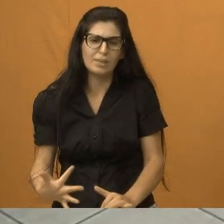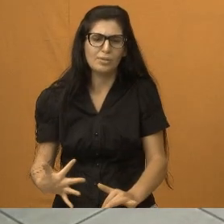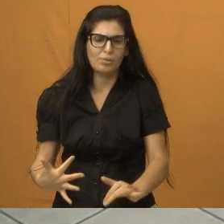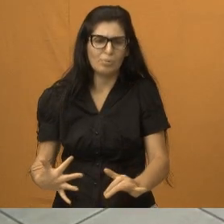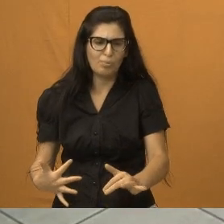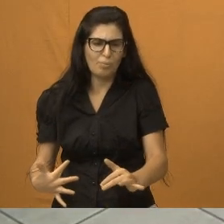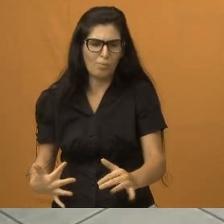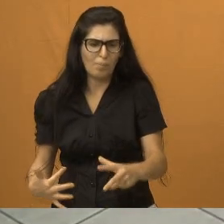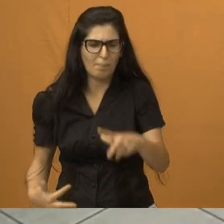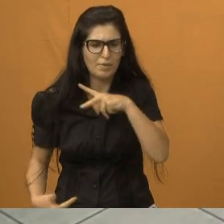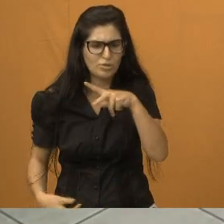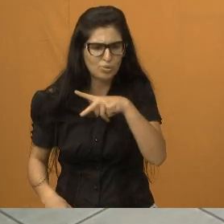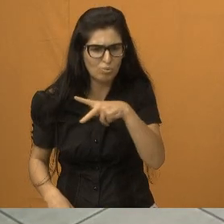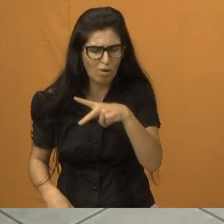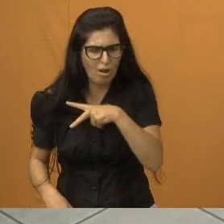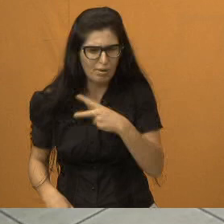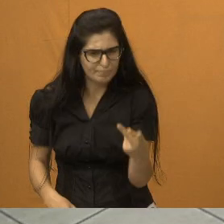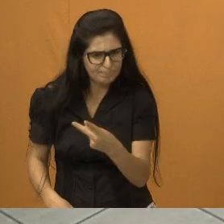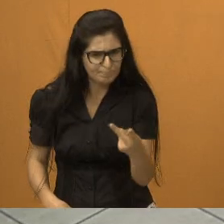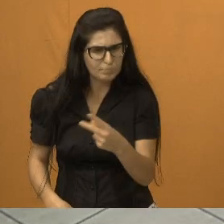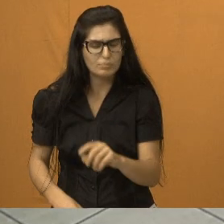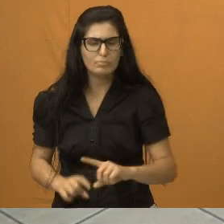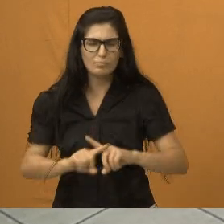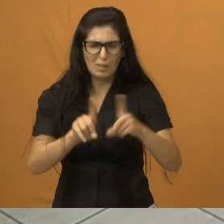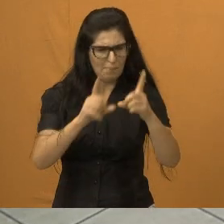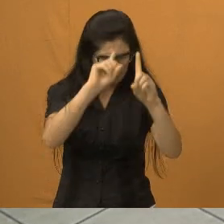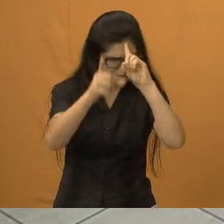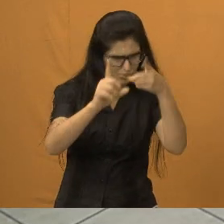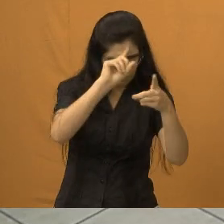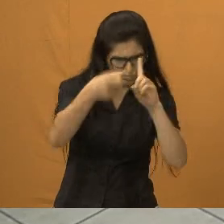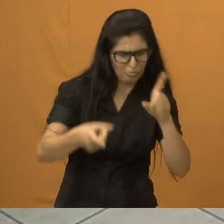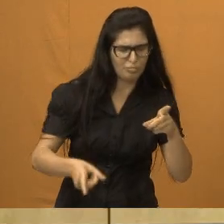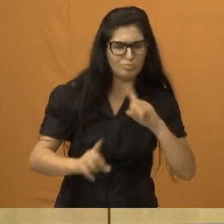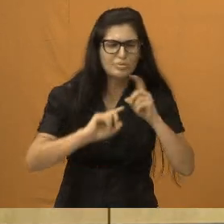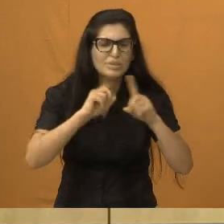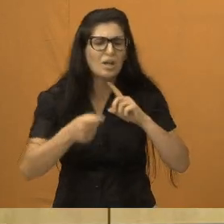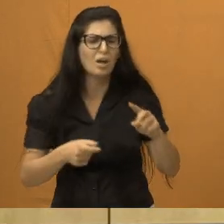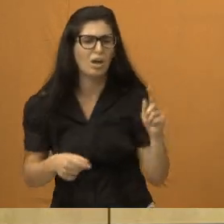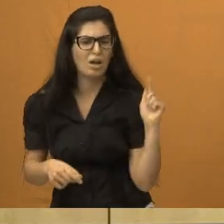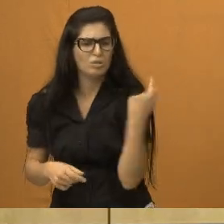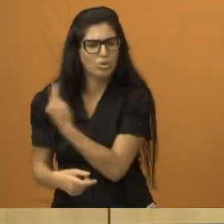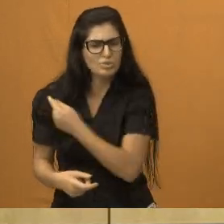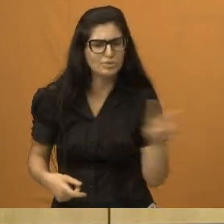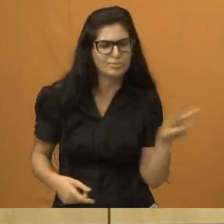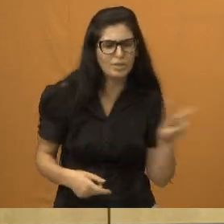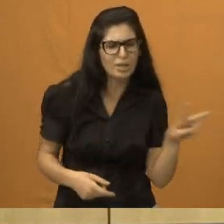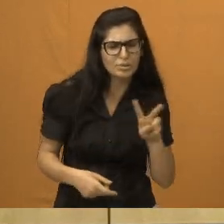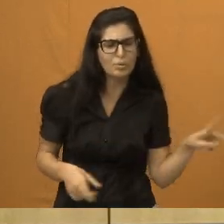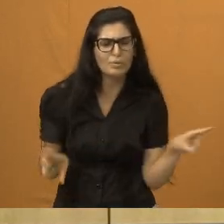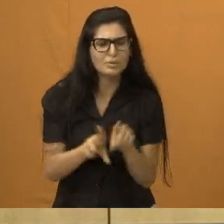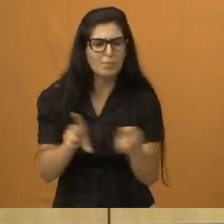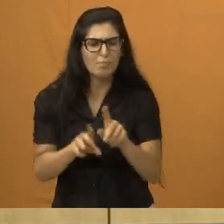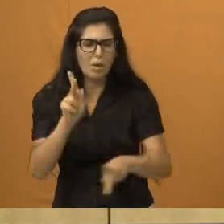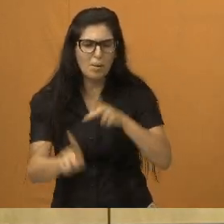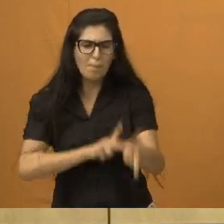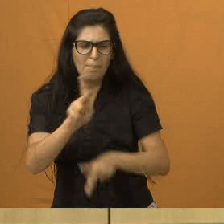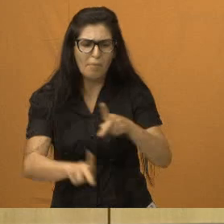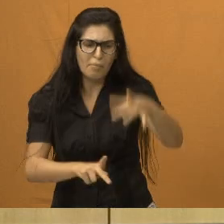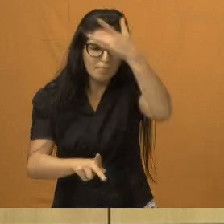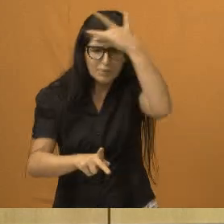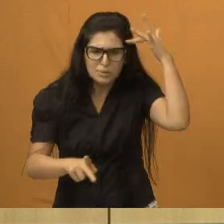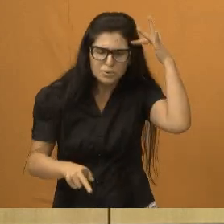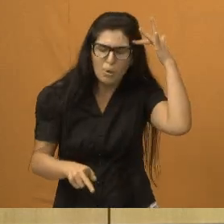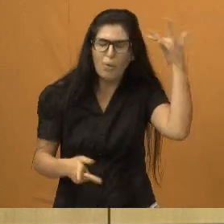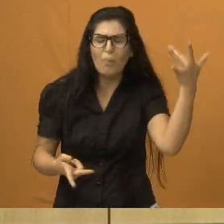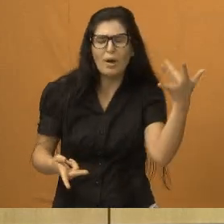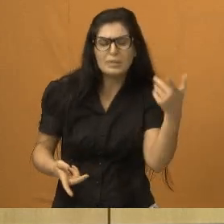mais clareza. Uma dúvida até para nós vereadores, para o município que está nos vendo aqui